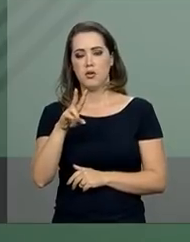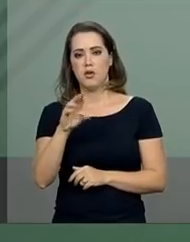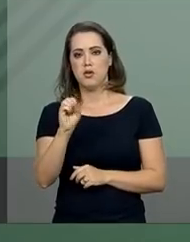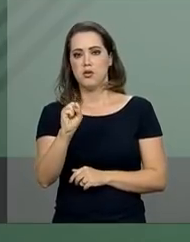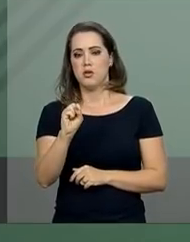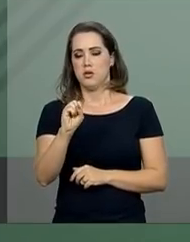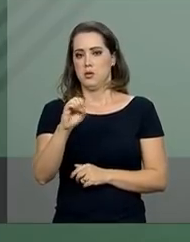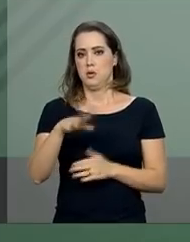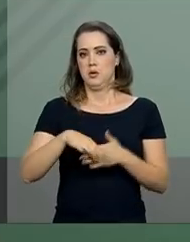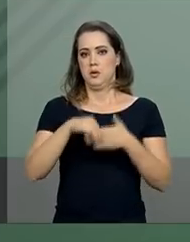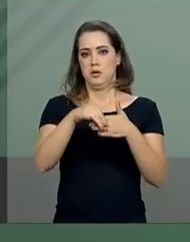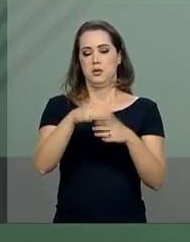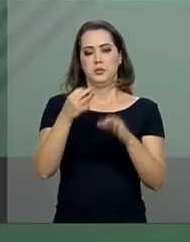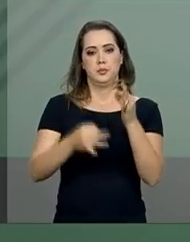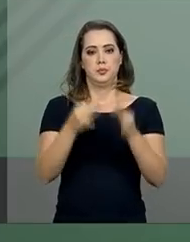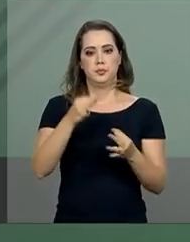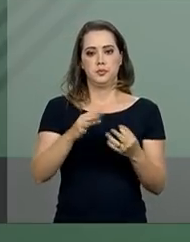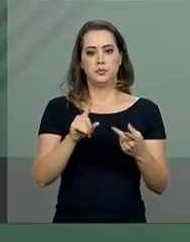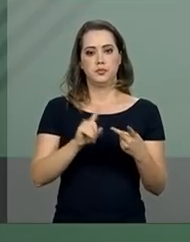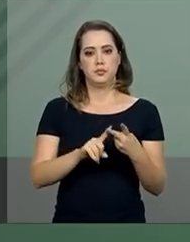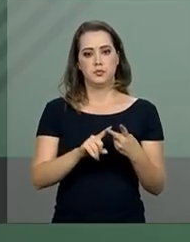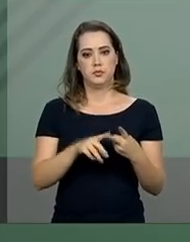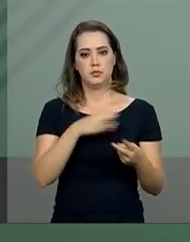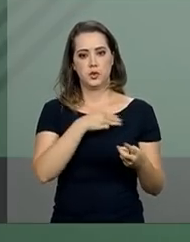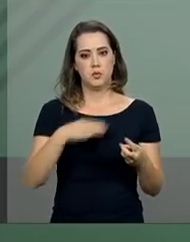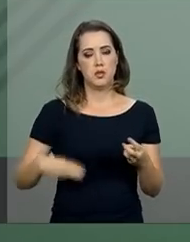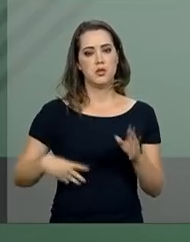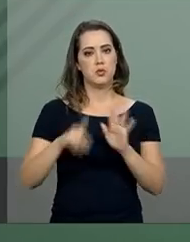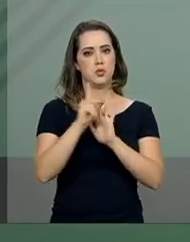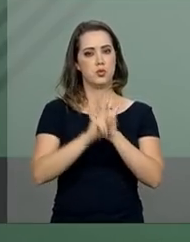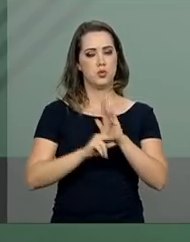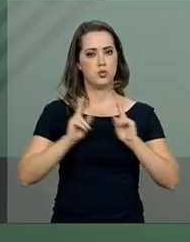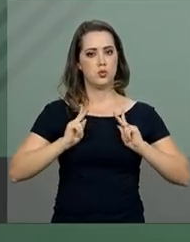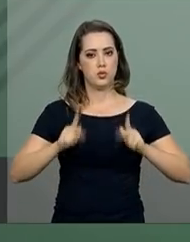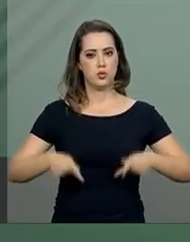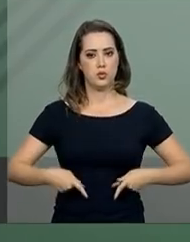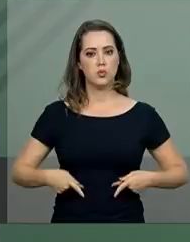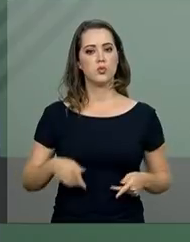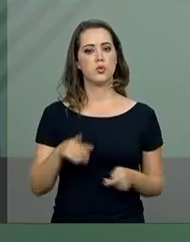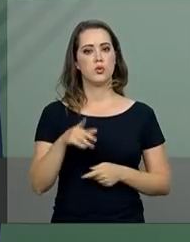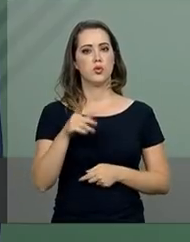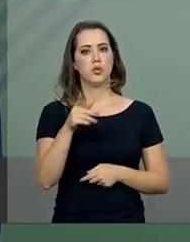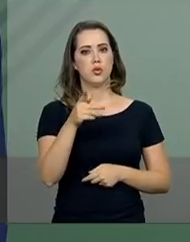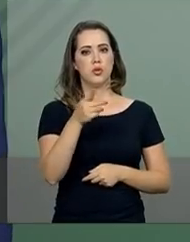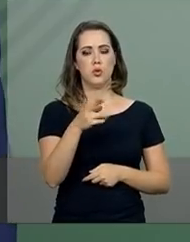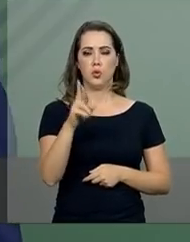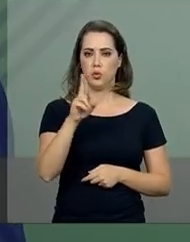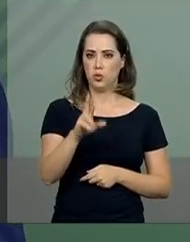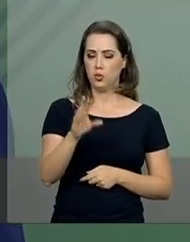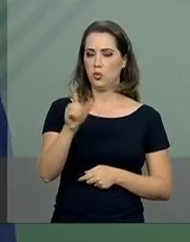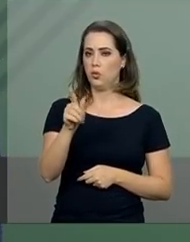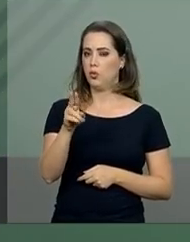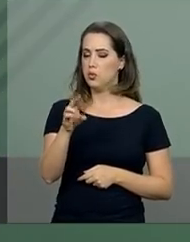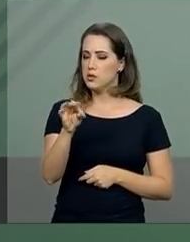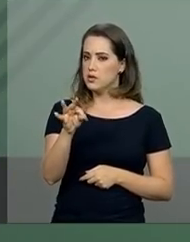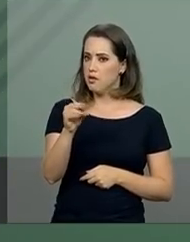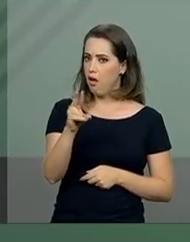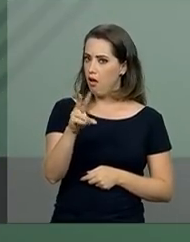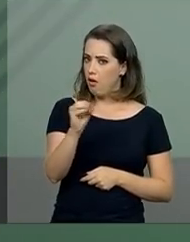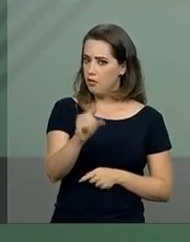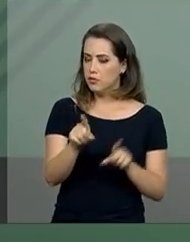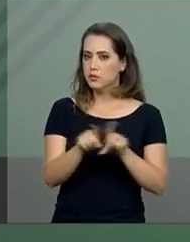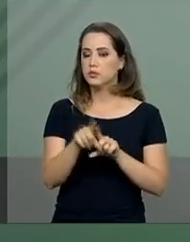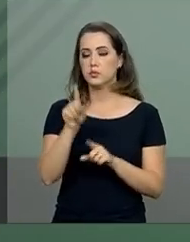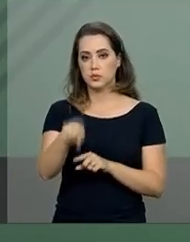jurídicos o ministro dos direitos humanos o doutor gustavo rocha que também é o